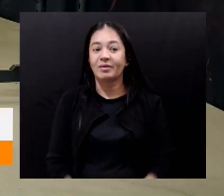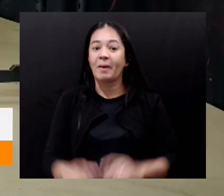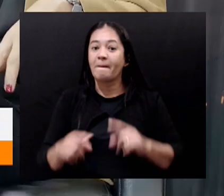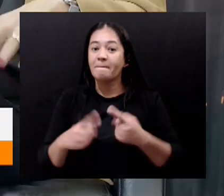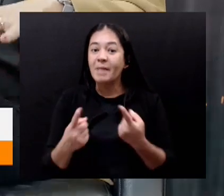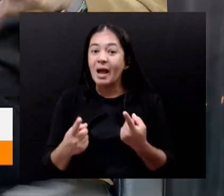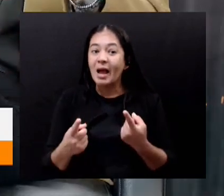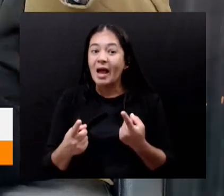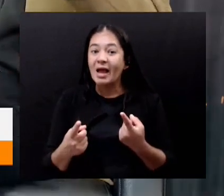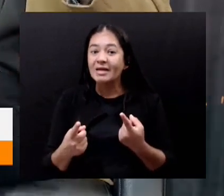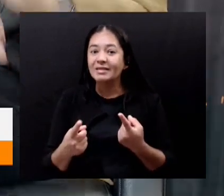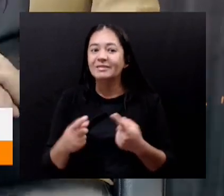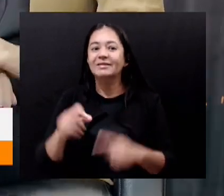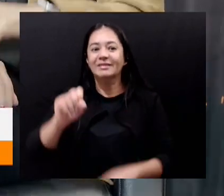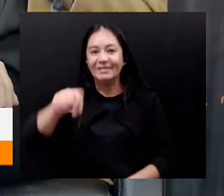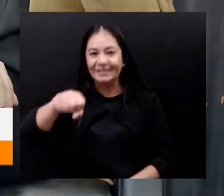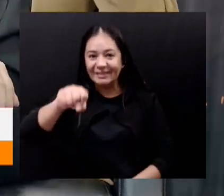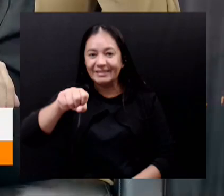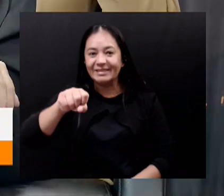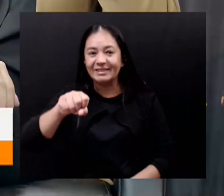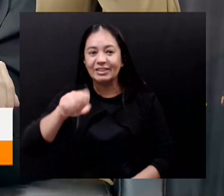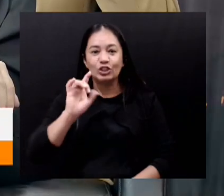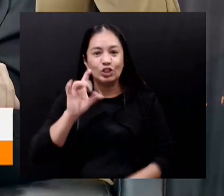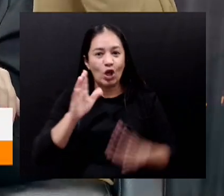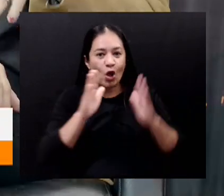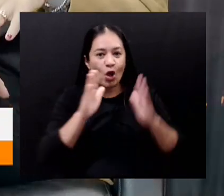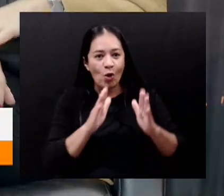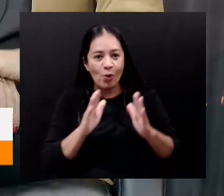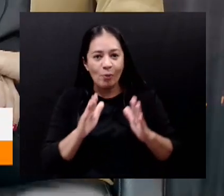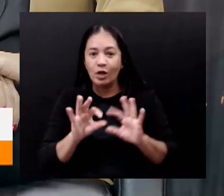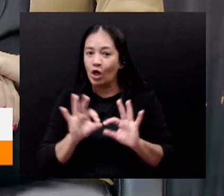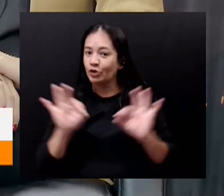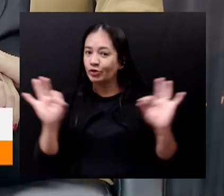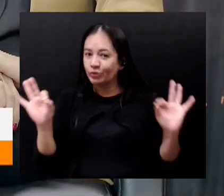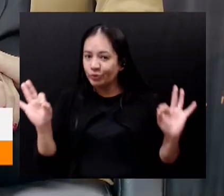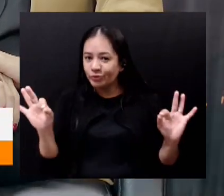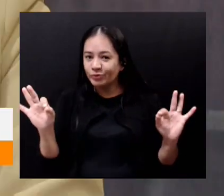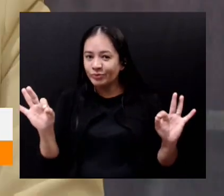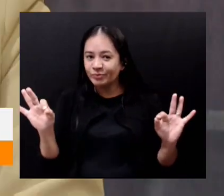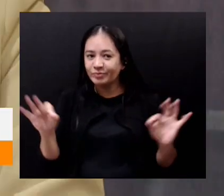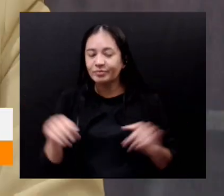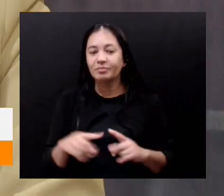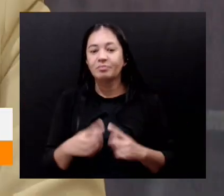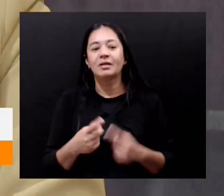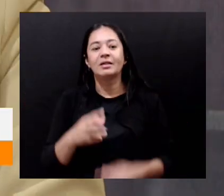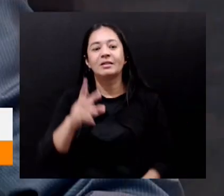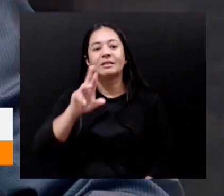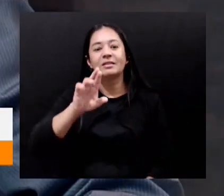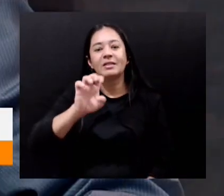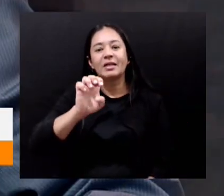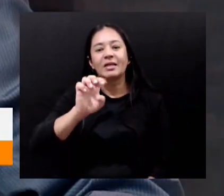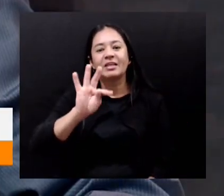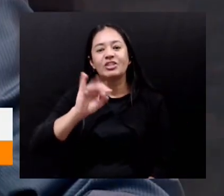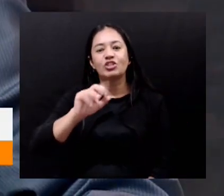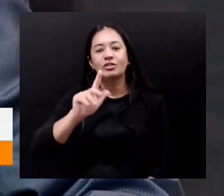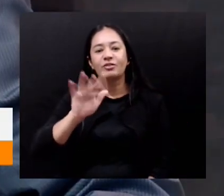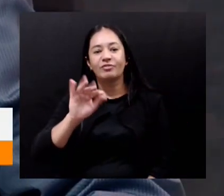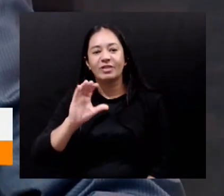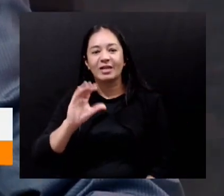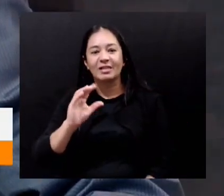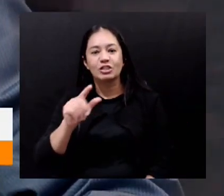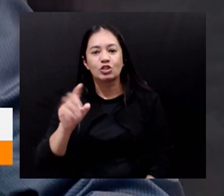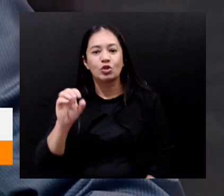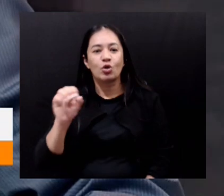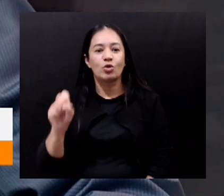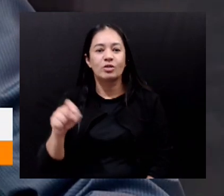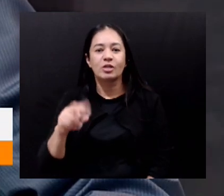estamos favor, doutora. falando de um Sim. processo, assim, que está tudo bem alinhado. Aham. É. As retificações, o que seriam as retificações? Eu tenho nome, eu tenho